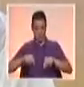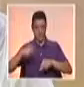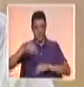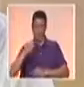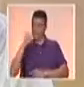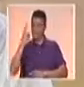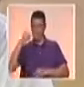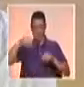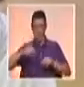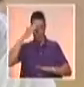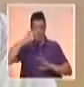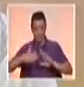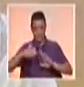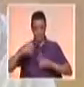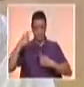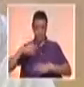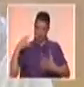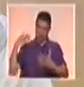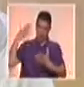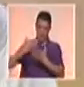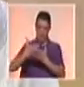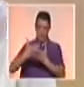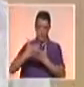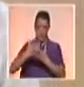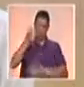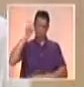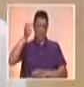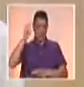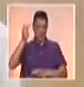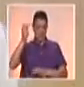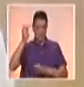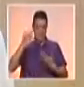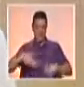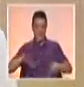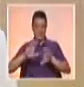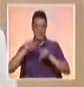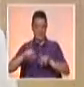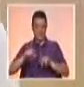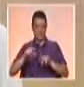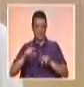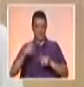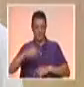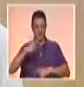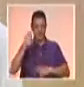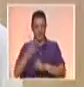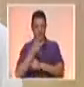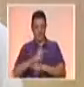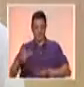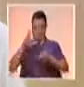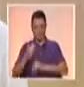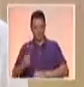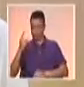a primeira vez que acontece. Tem vindo a acontecer já há alguns anos. Pronto, a Academia não é deste ano, é? A academia não é nova. A atividade não é nova,